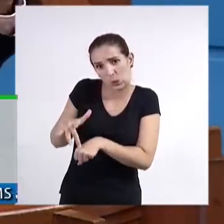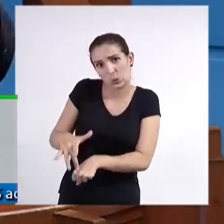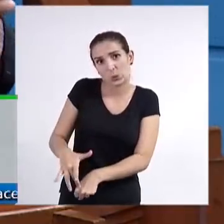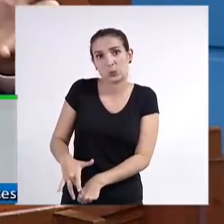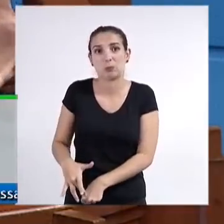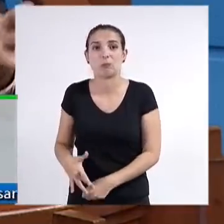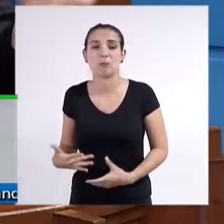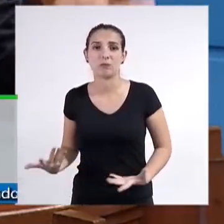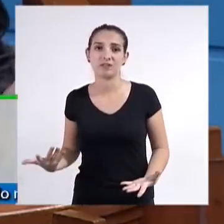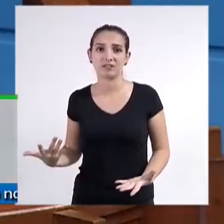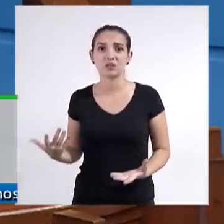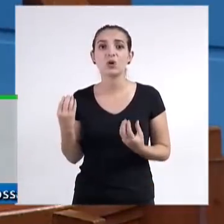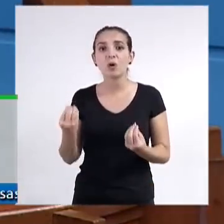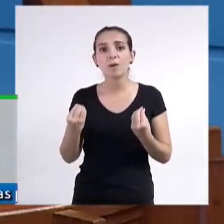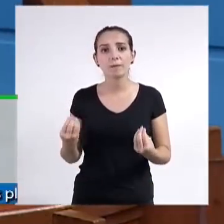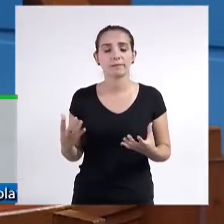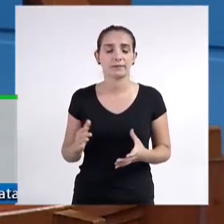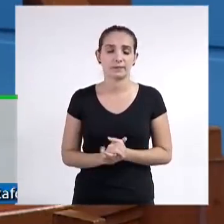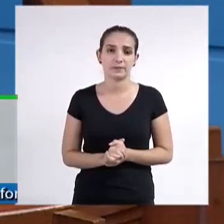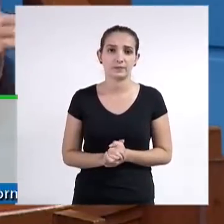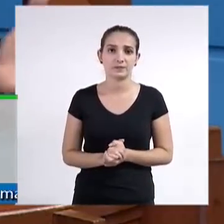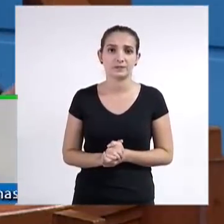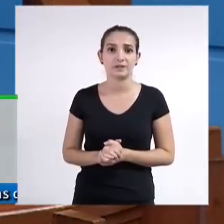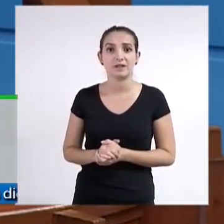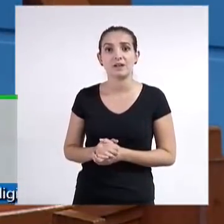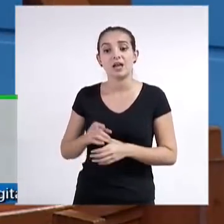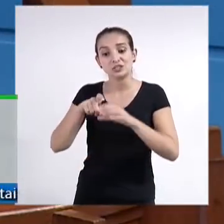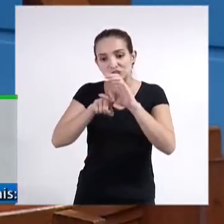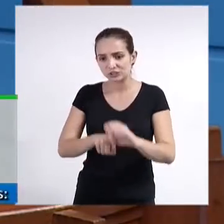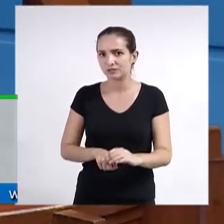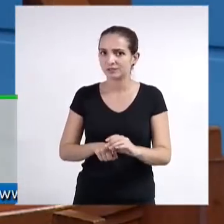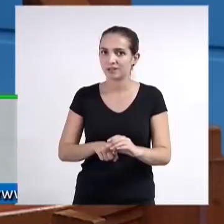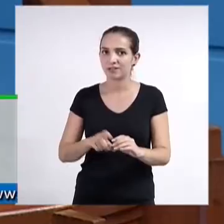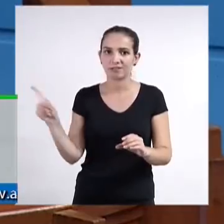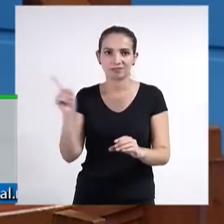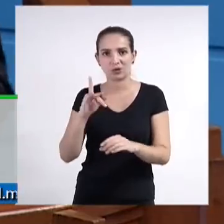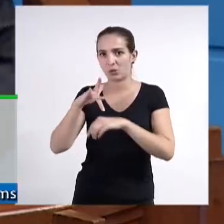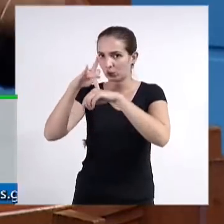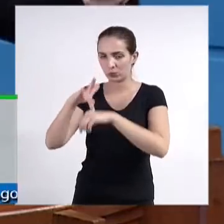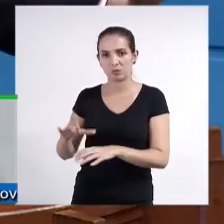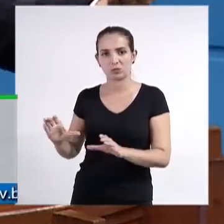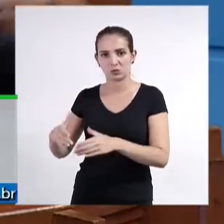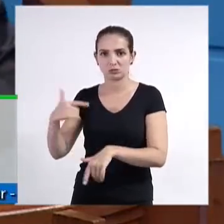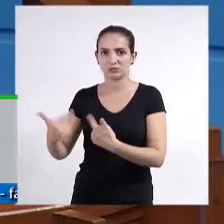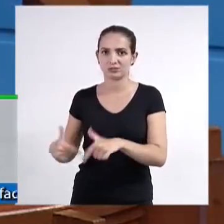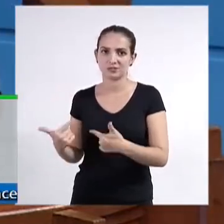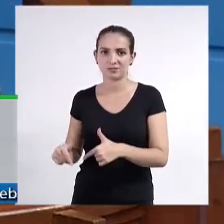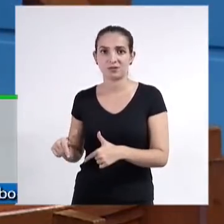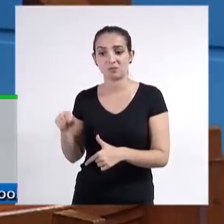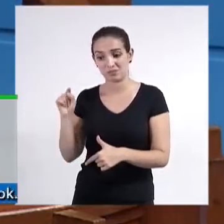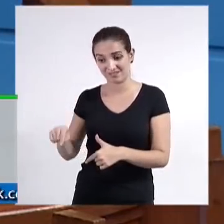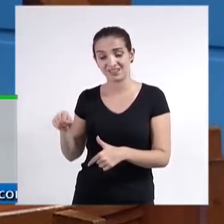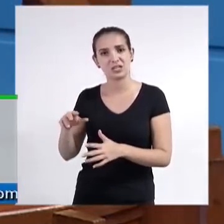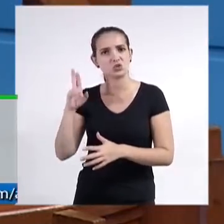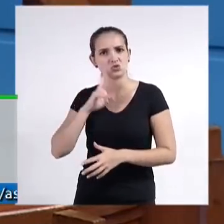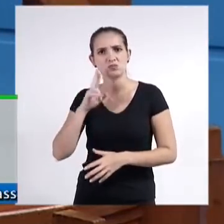interstício para poder se aposentar, pagar a conta. É isso que nós não podemos permitir. O trabalhador que estava para se aposentar,